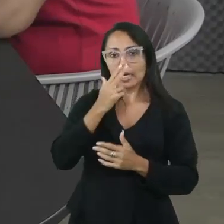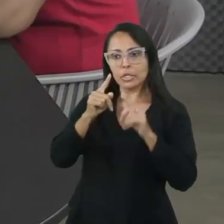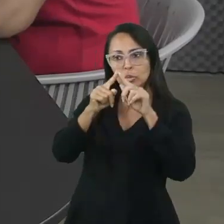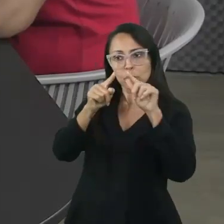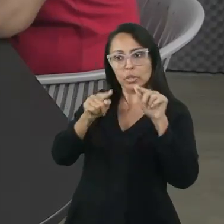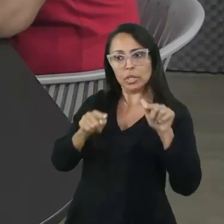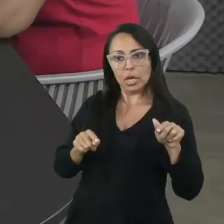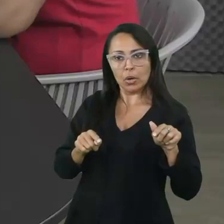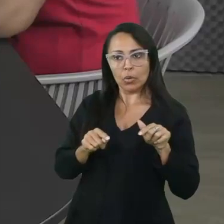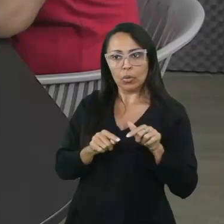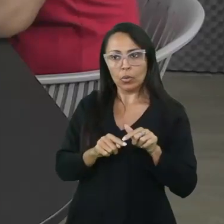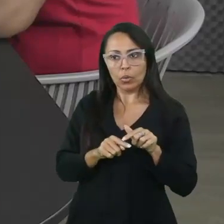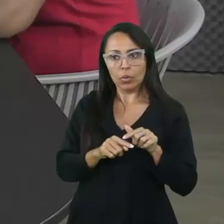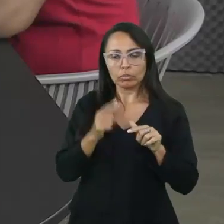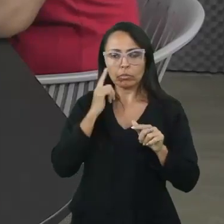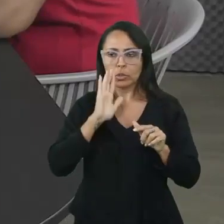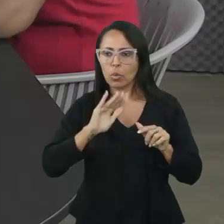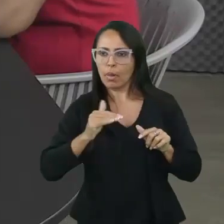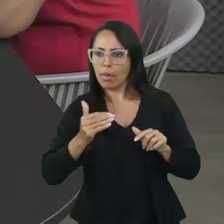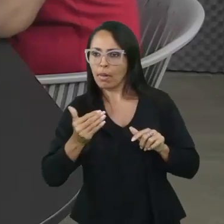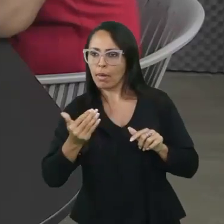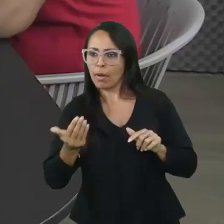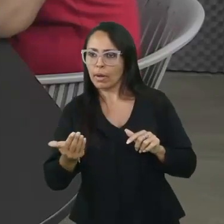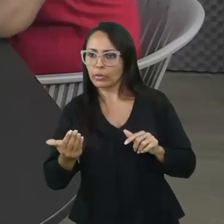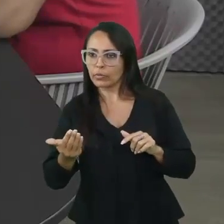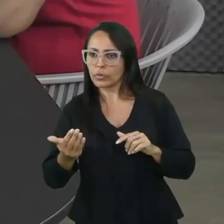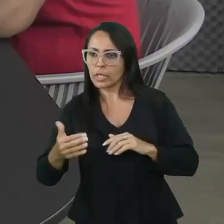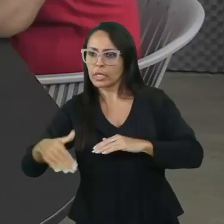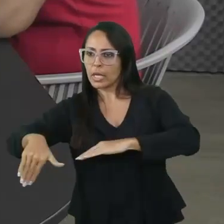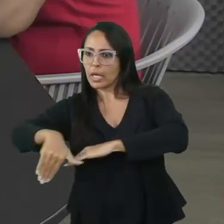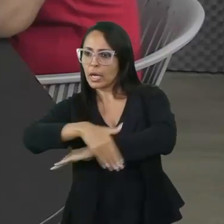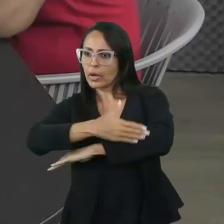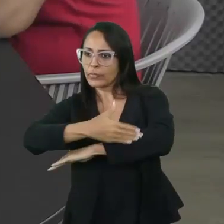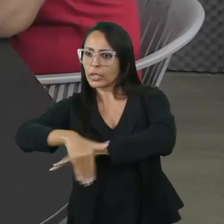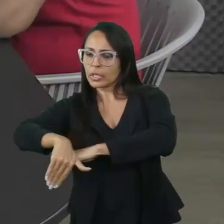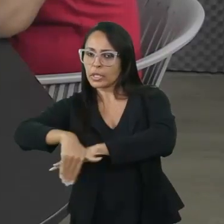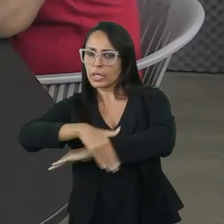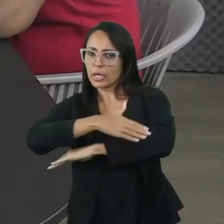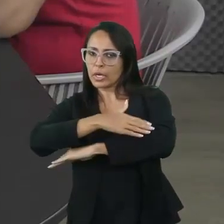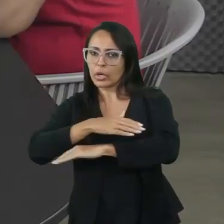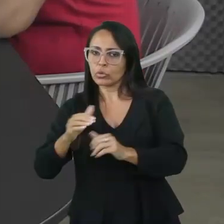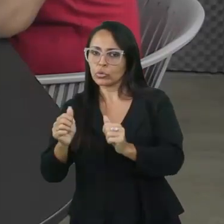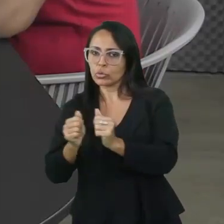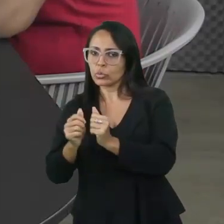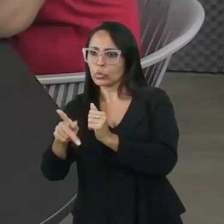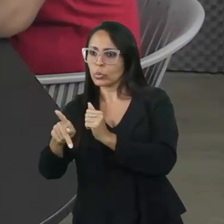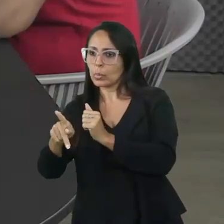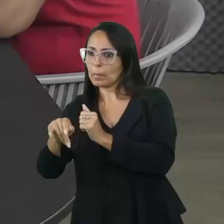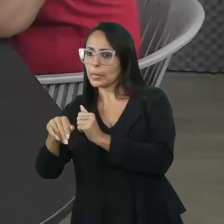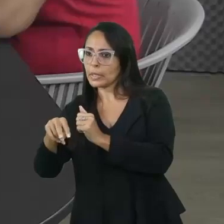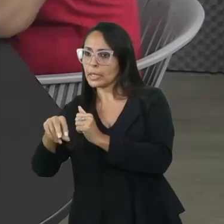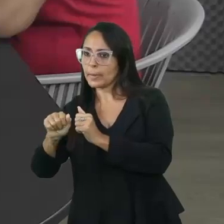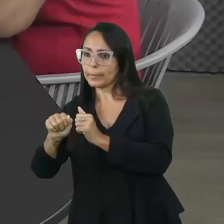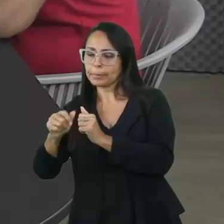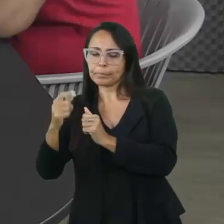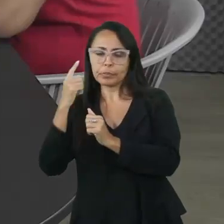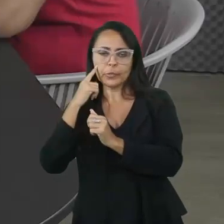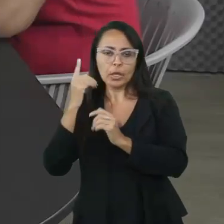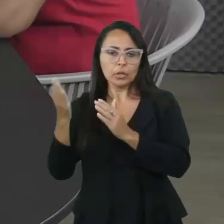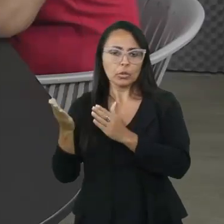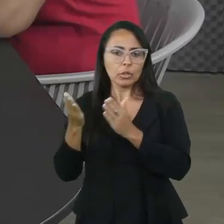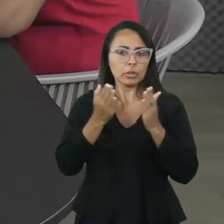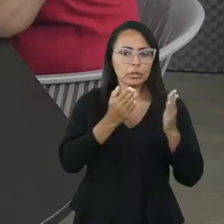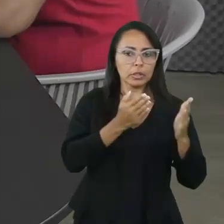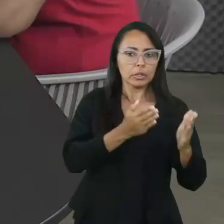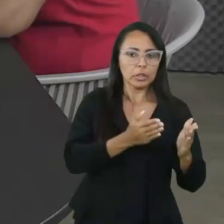equilátero. De um lado, você tem a avenida cortando, né? Que liga a Alpina. No lado à direita seria o mar,